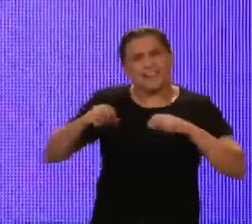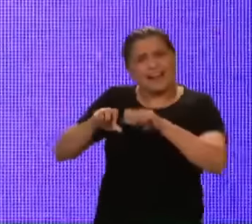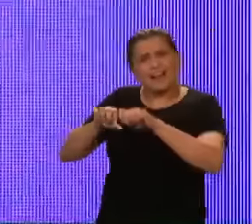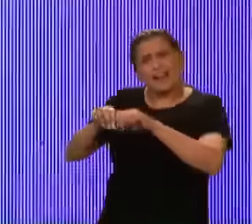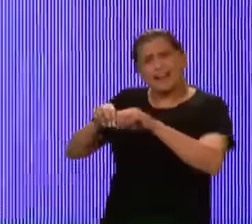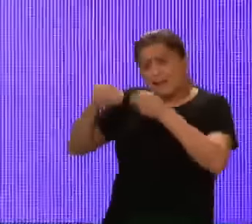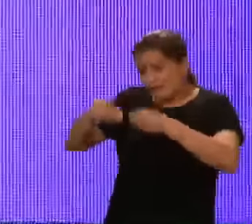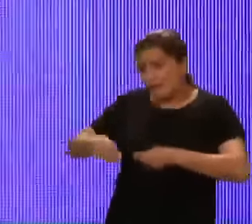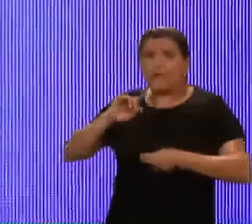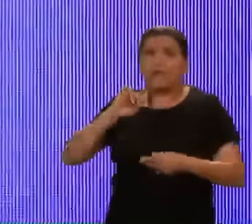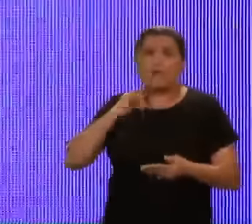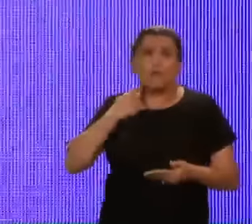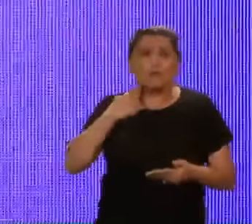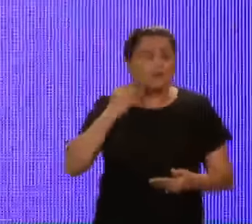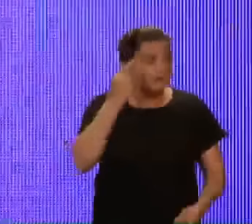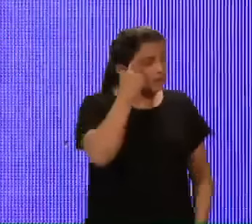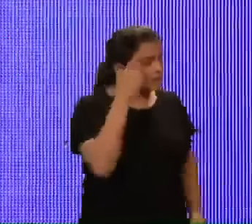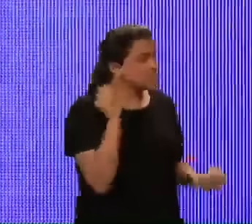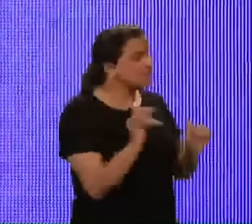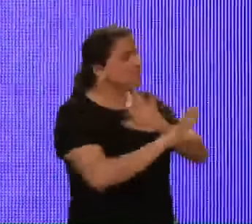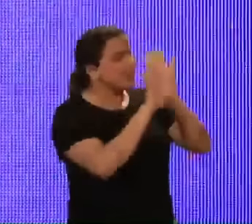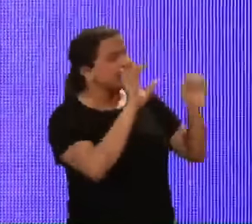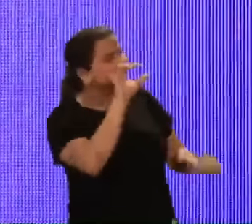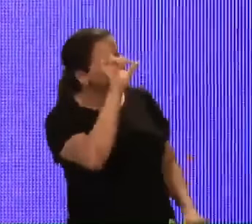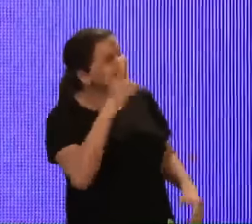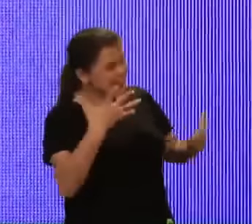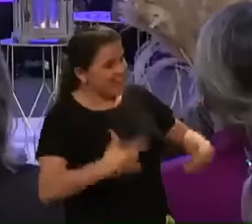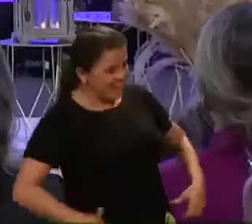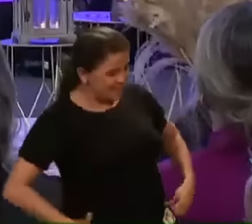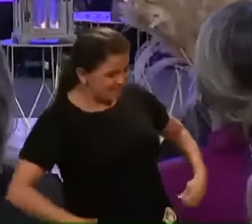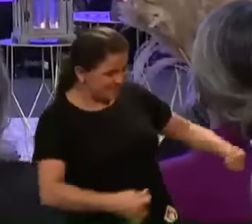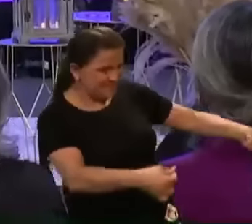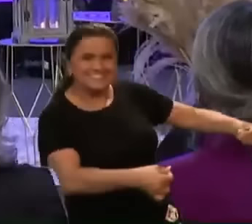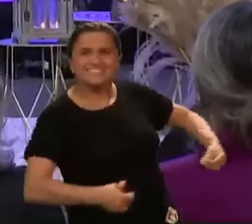Ela, eu só trouxe essa roupa. Eu, glória a Deus, que é o meu.